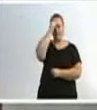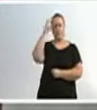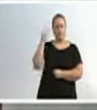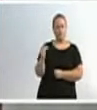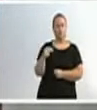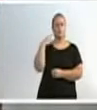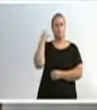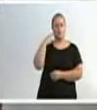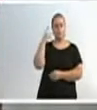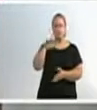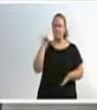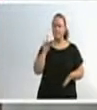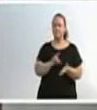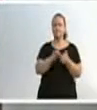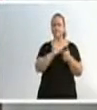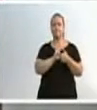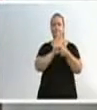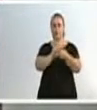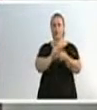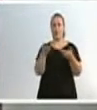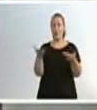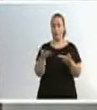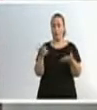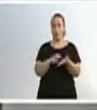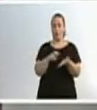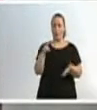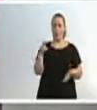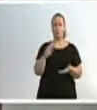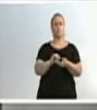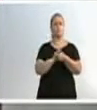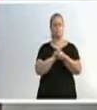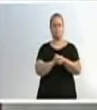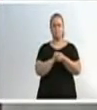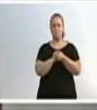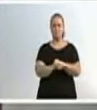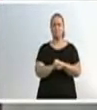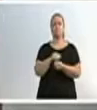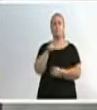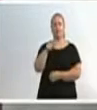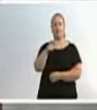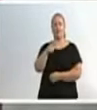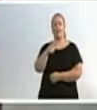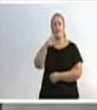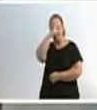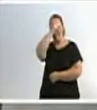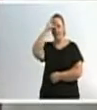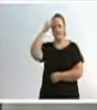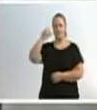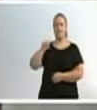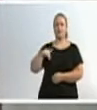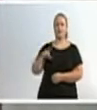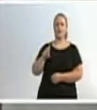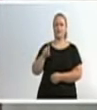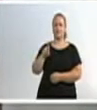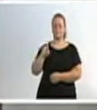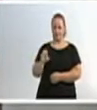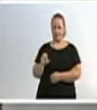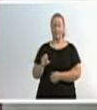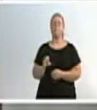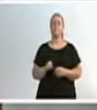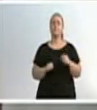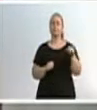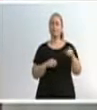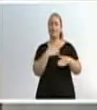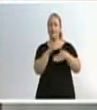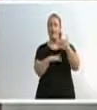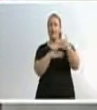política consistente e mostrar um exemplo. Hoje de manhã, em Indaial, eu quero parabenizar o prefeito André Moser, meu amigo, o prefeito André Moser, também do PSDB, que